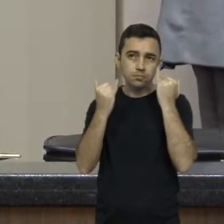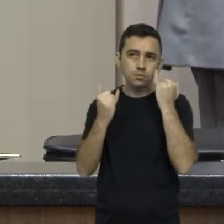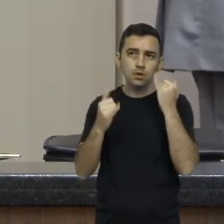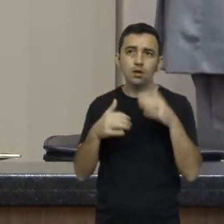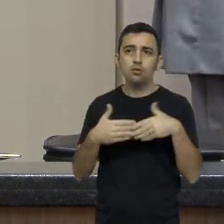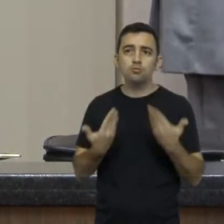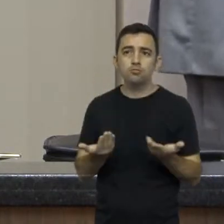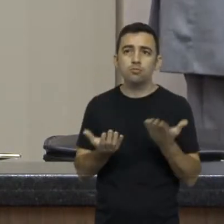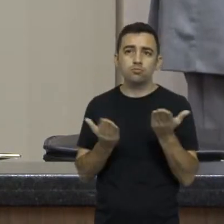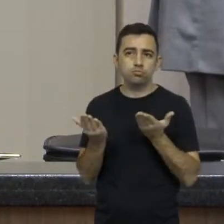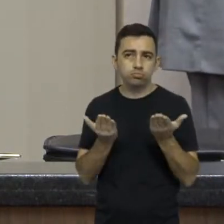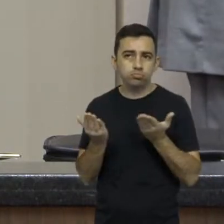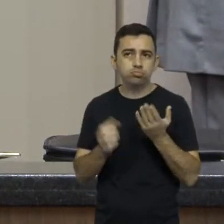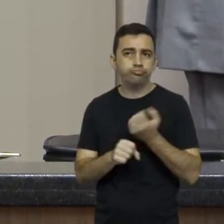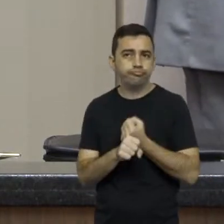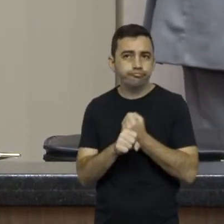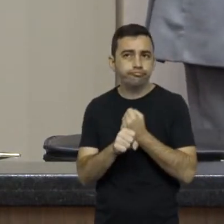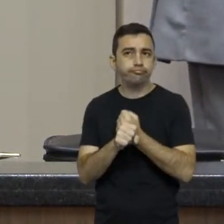licitação da obra da pavimentação